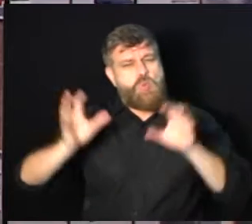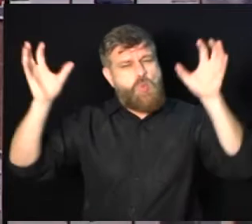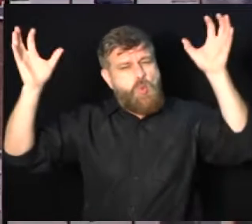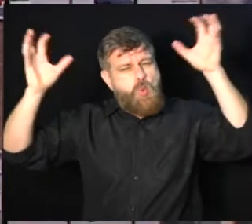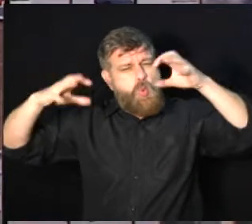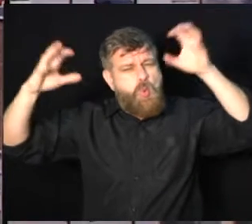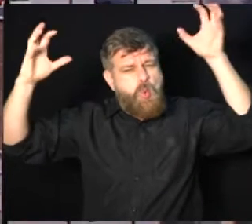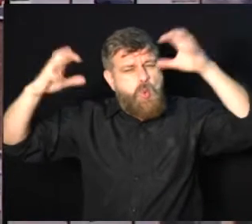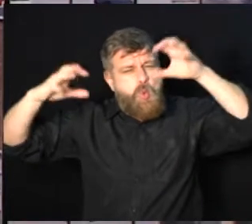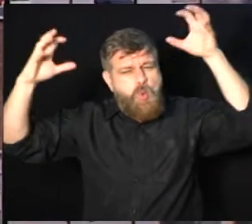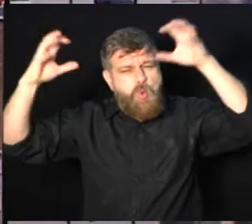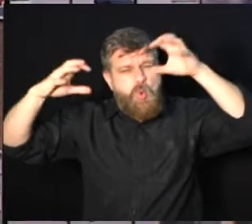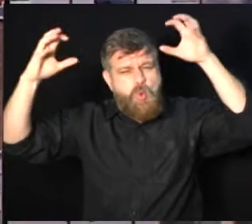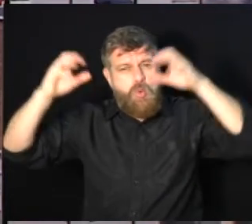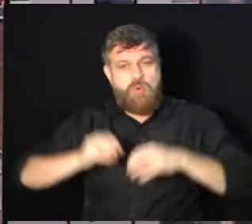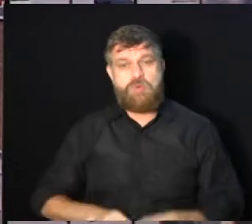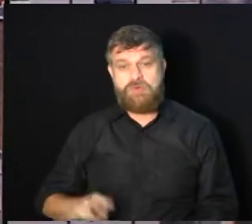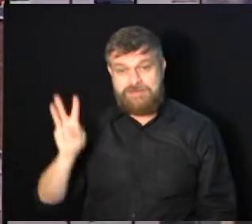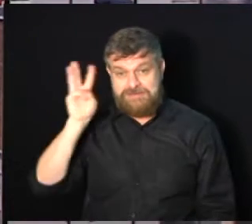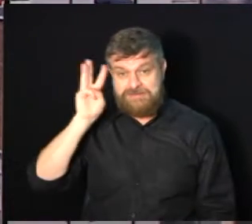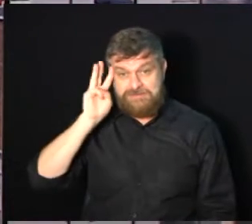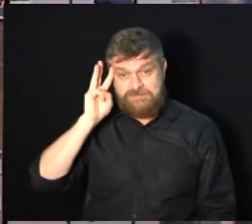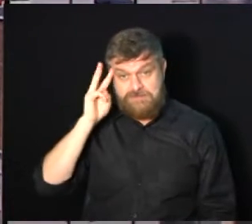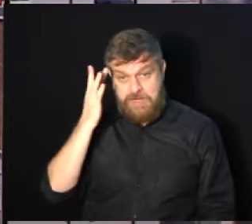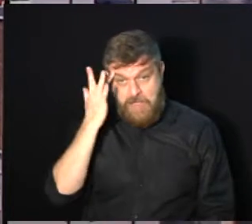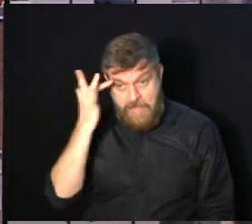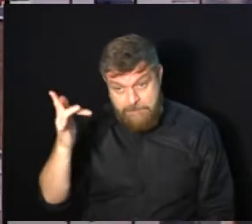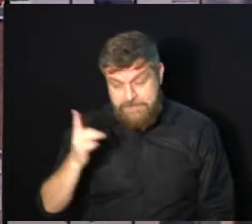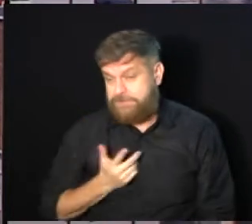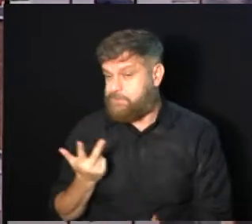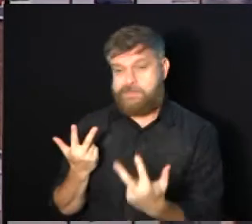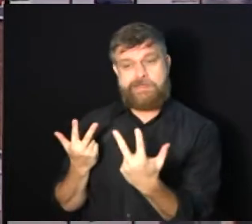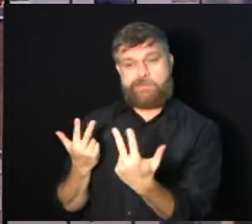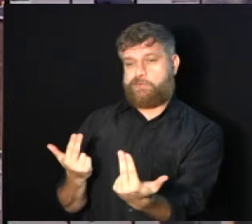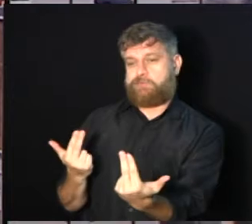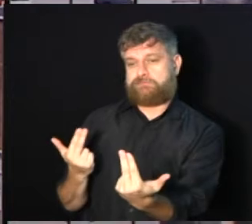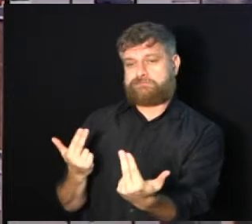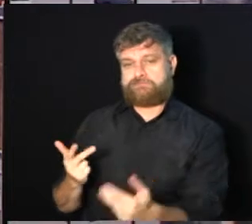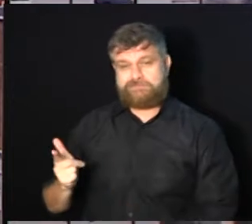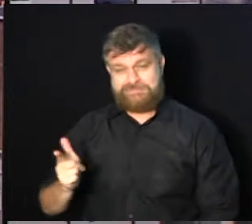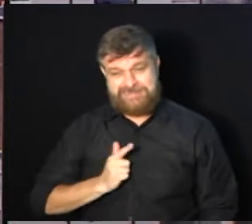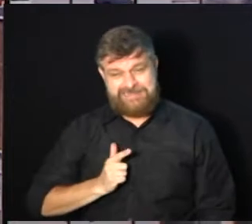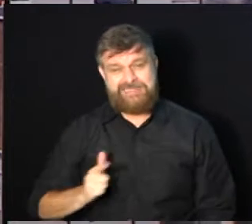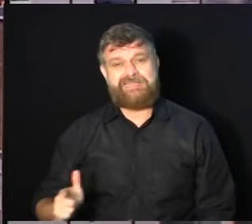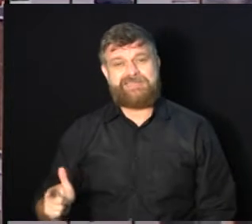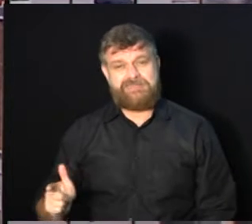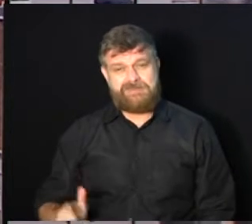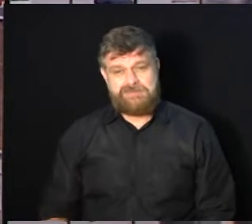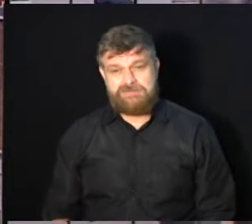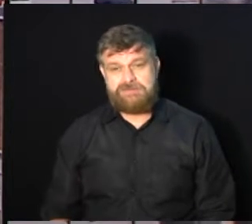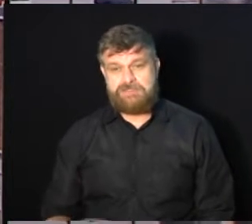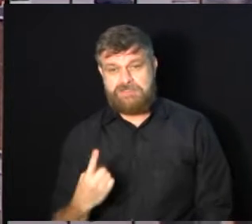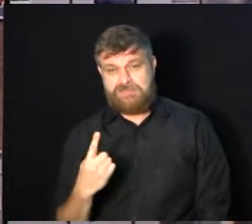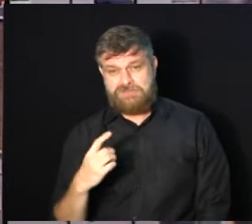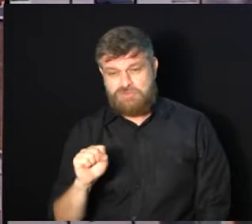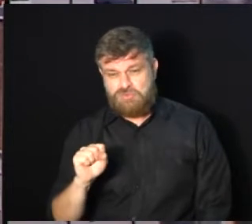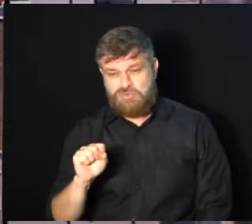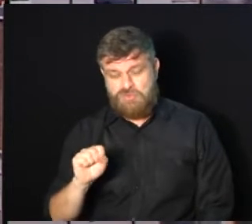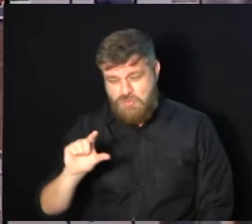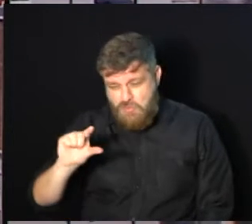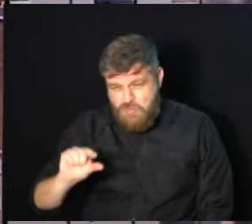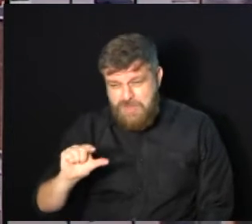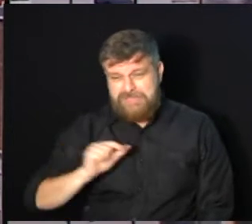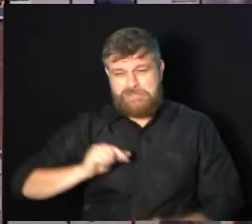da chuva para terça-feira. Amanhã não vai ser diferente, hein? São esperados de 18 milímetros,